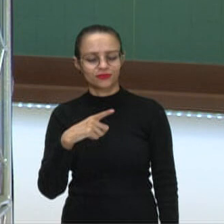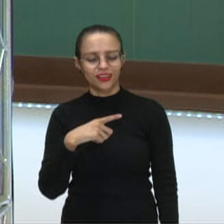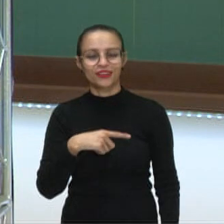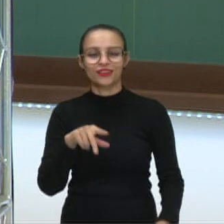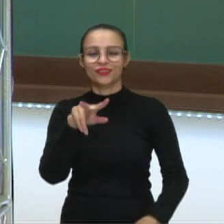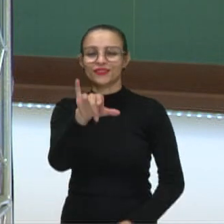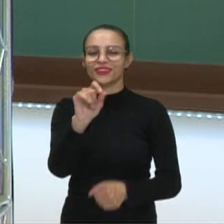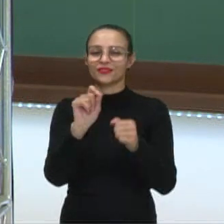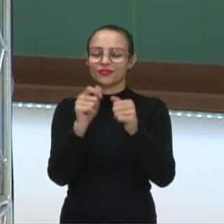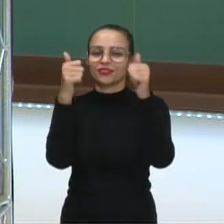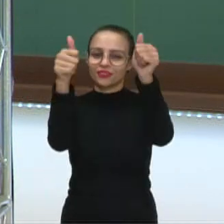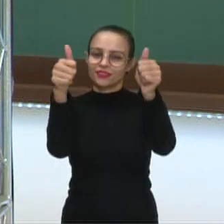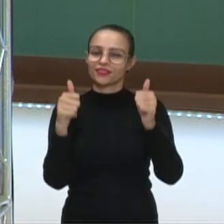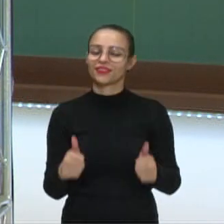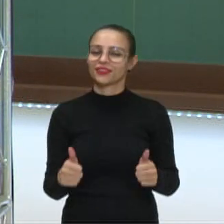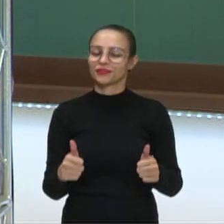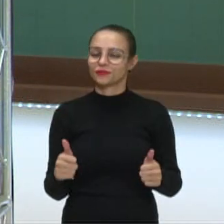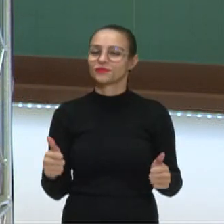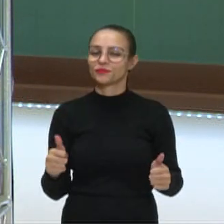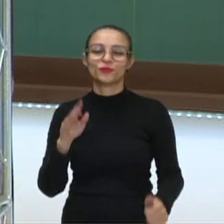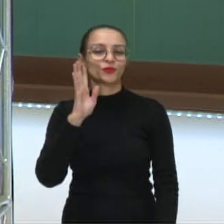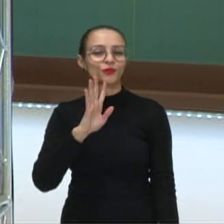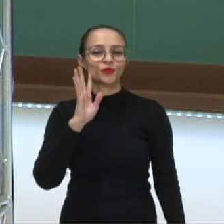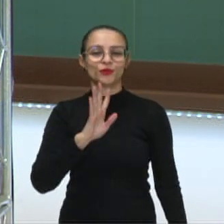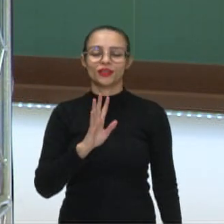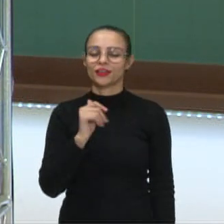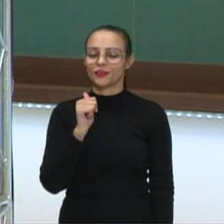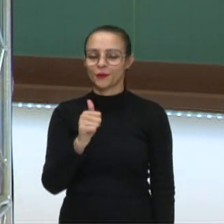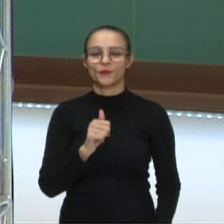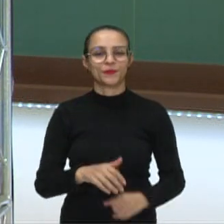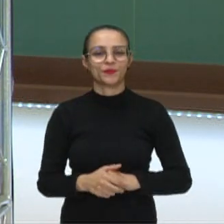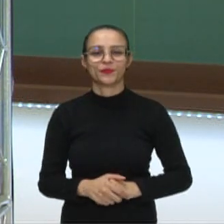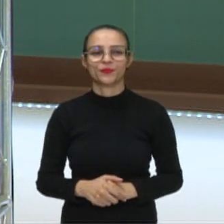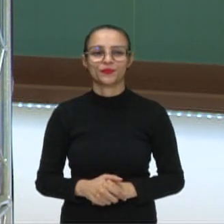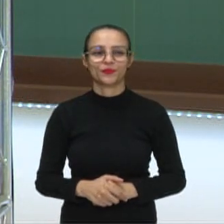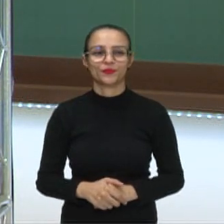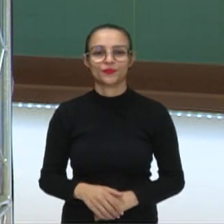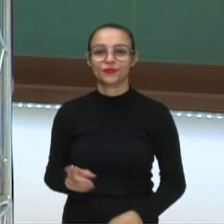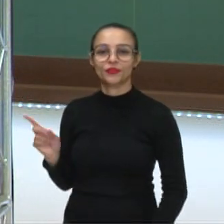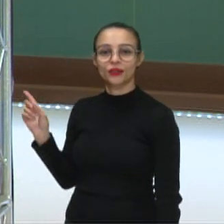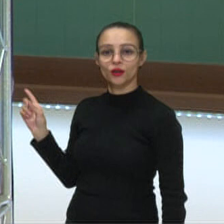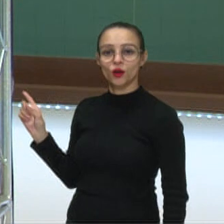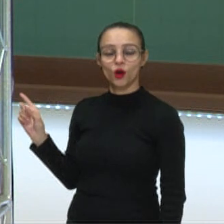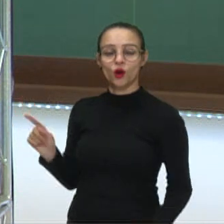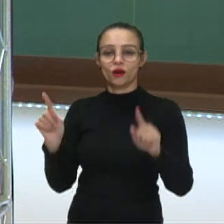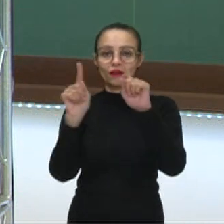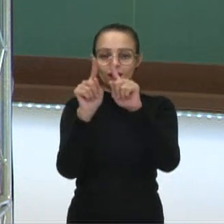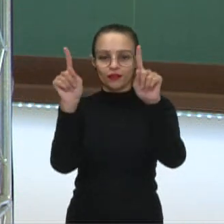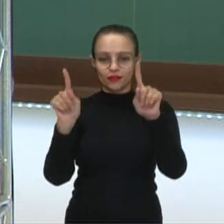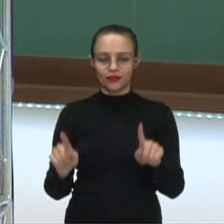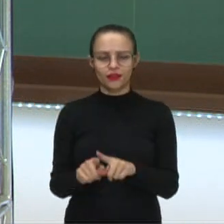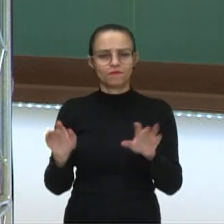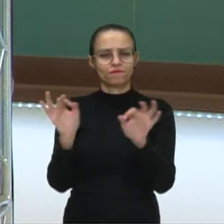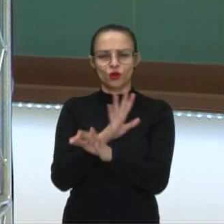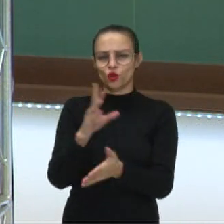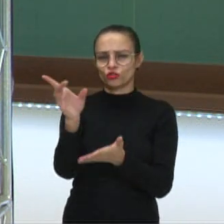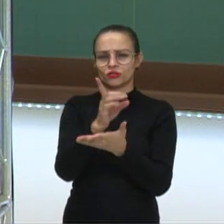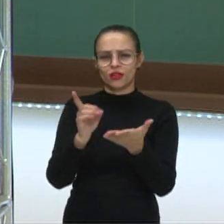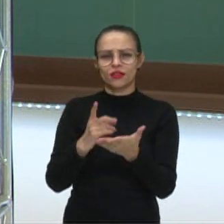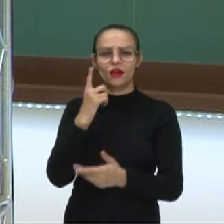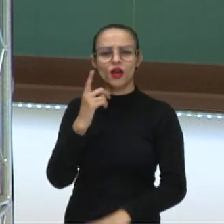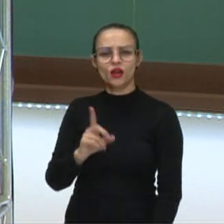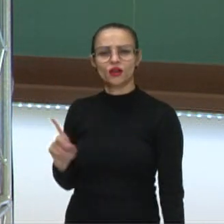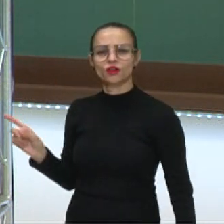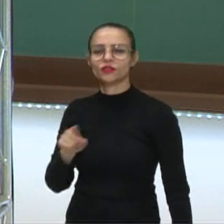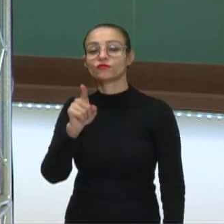vai fazer um cartaz muito legal, muito bacana. Tem aqui esse template todo com designs para você